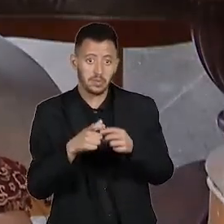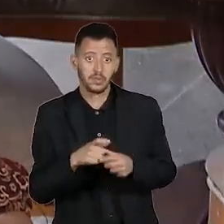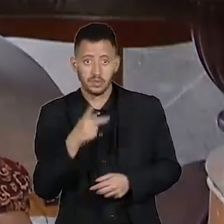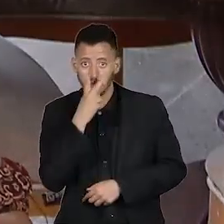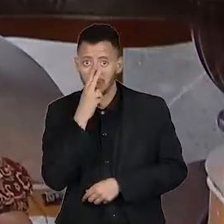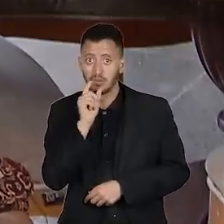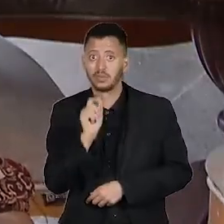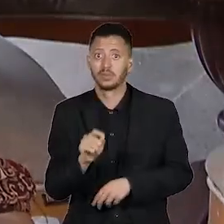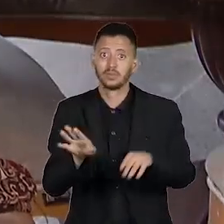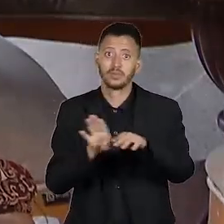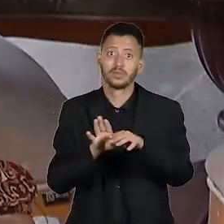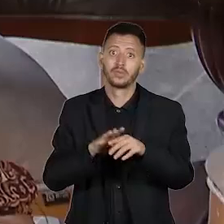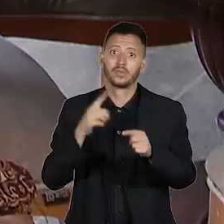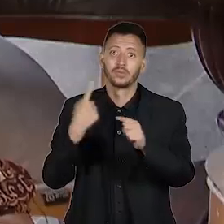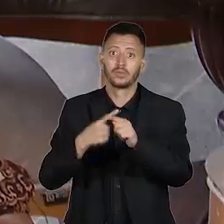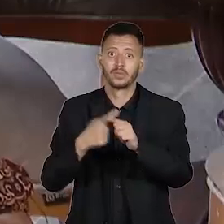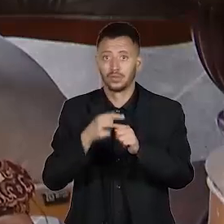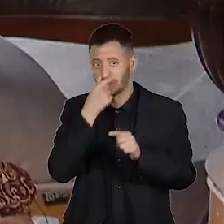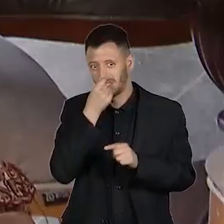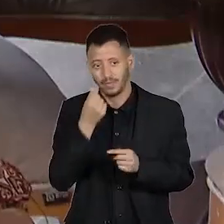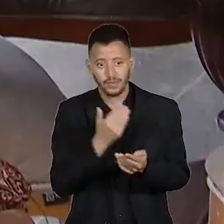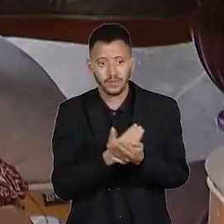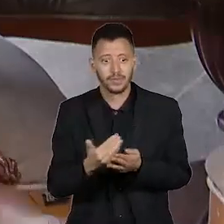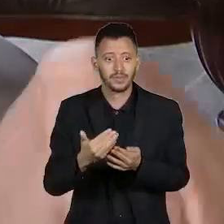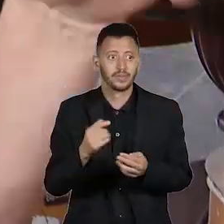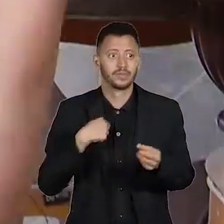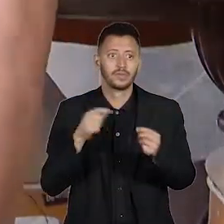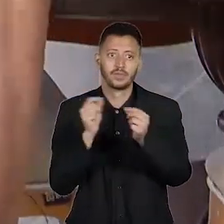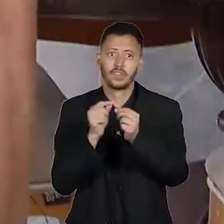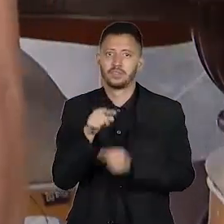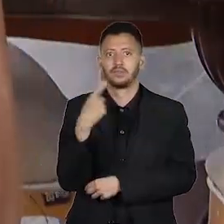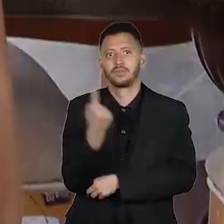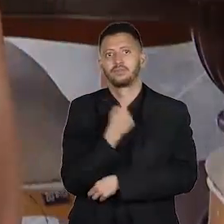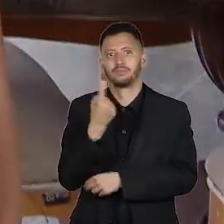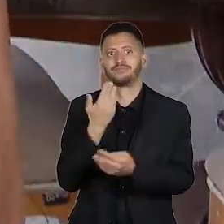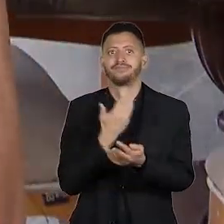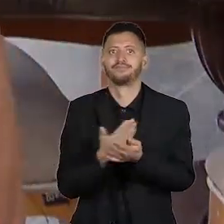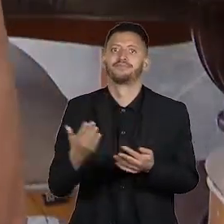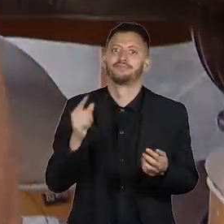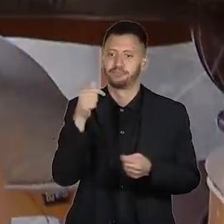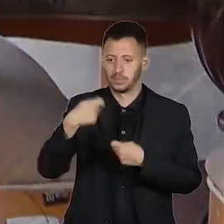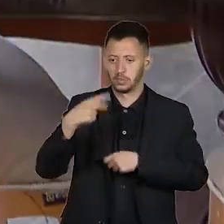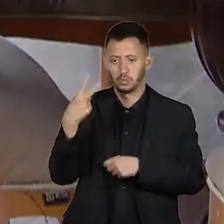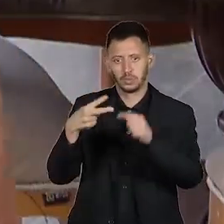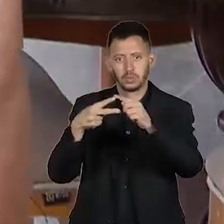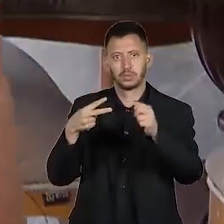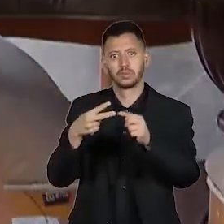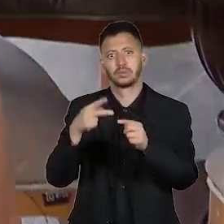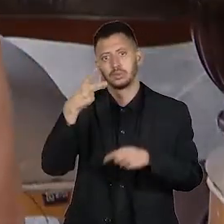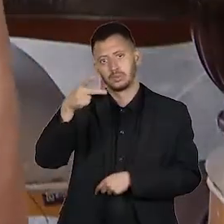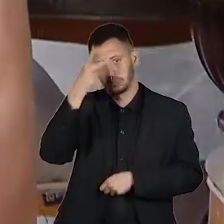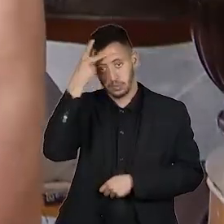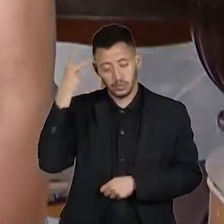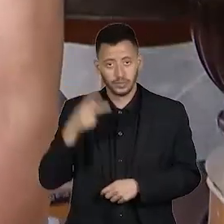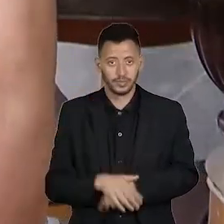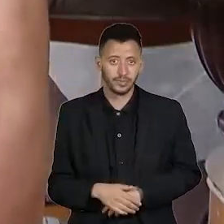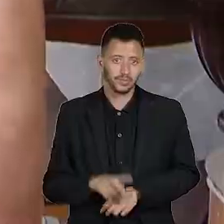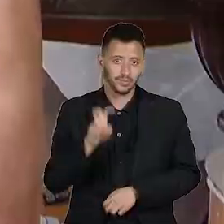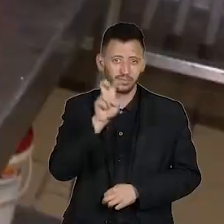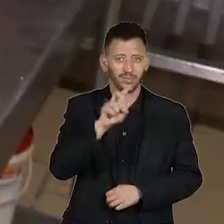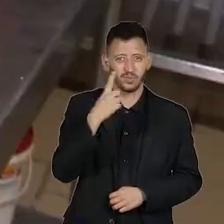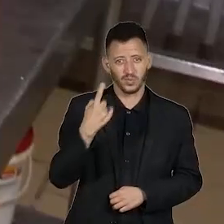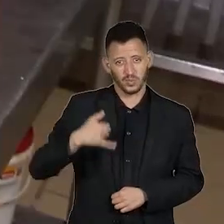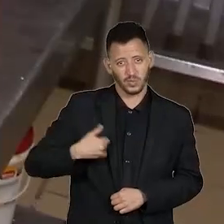frito. Aí eu ajudo a menina, porque no início eu fazia sozinha, mas agora tem que ser duas, porque é muita gente,